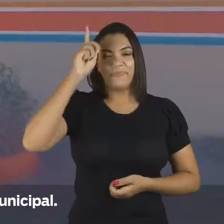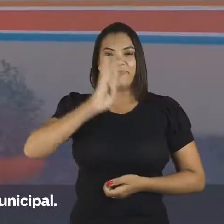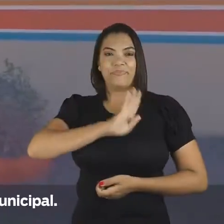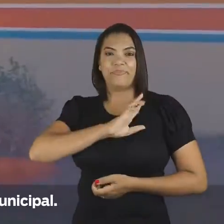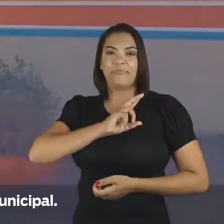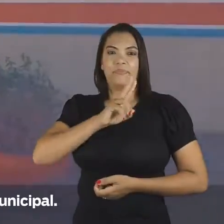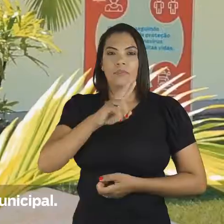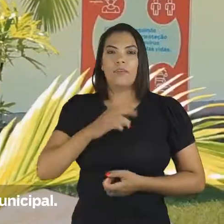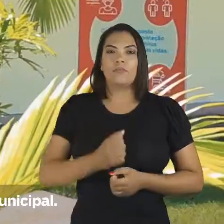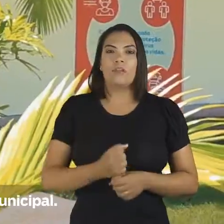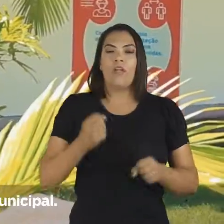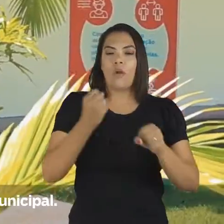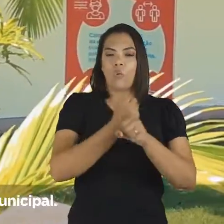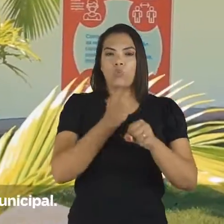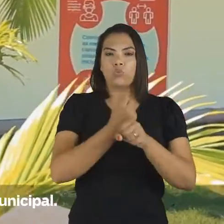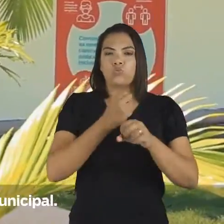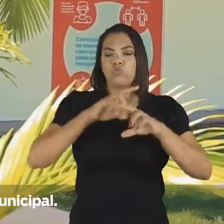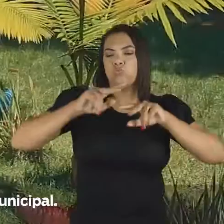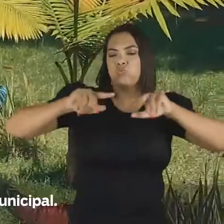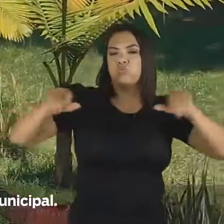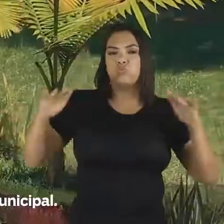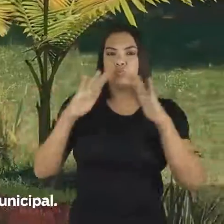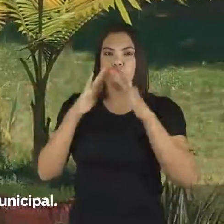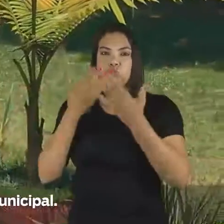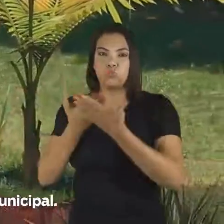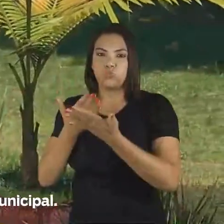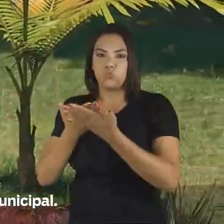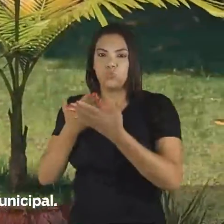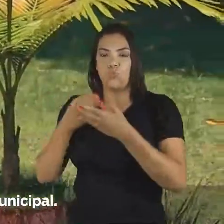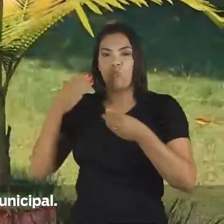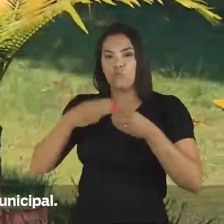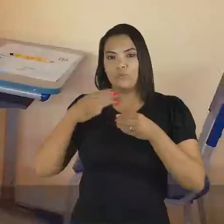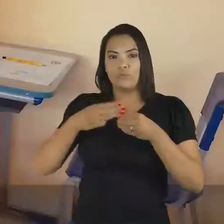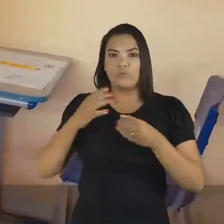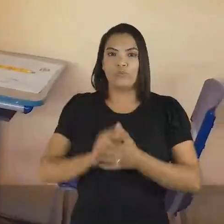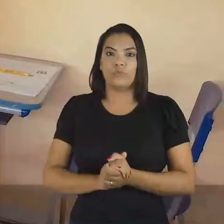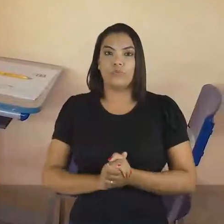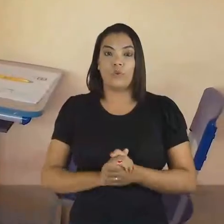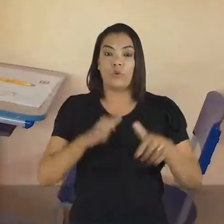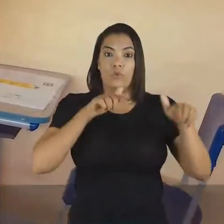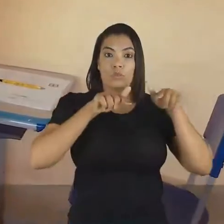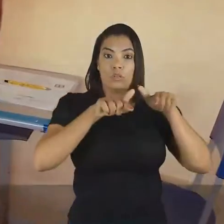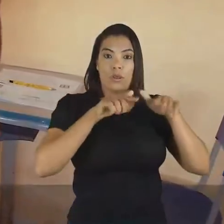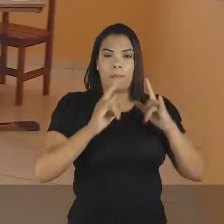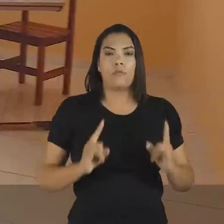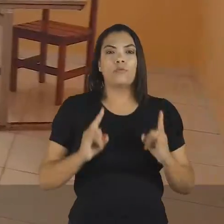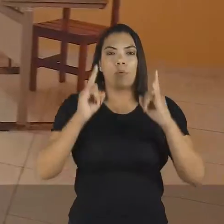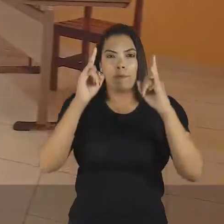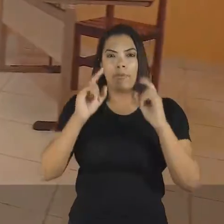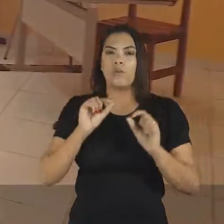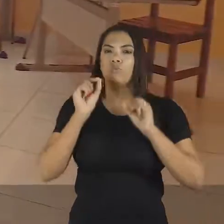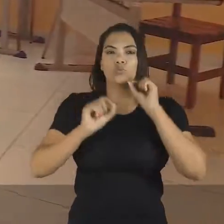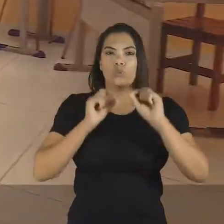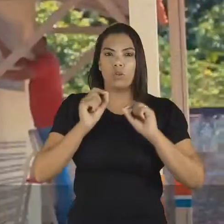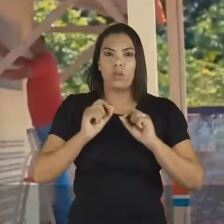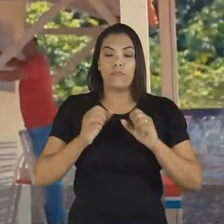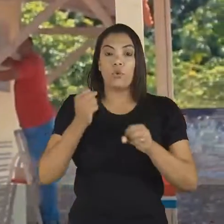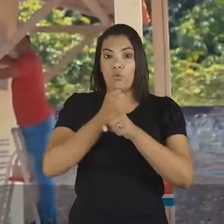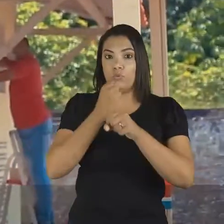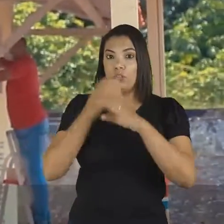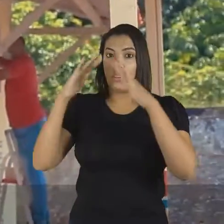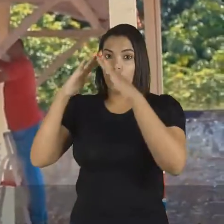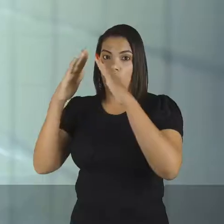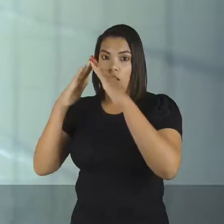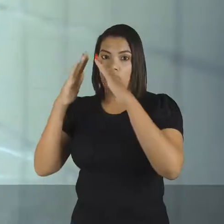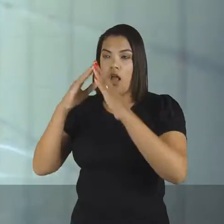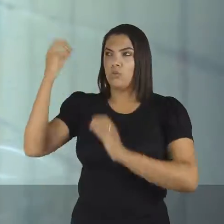Prefeitura de Benevides está reformando diversas escolas da rede municipal. Os serviços nos prédios envolvem consertos no telhado,